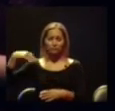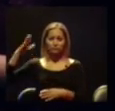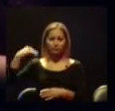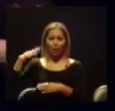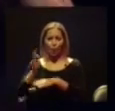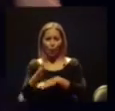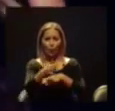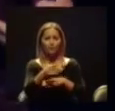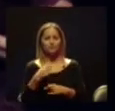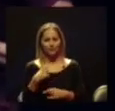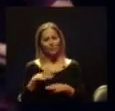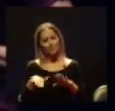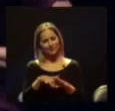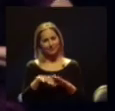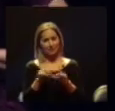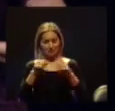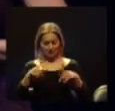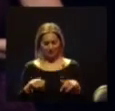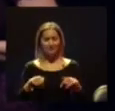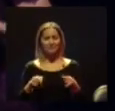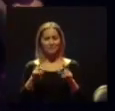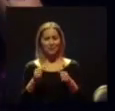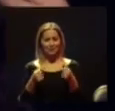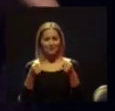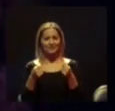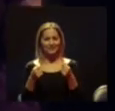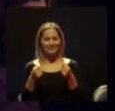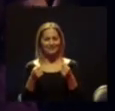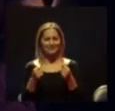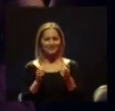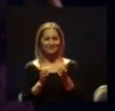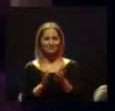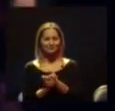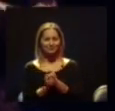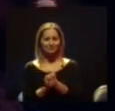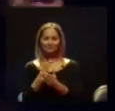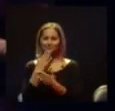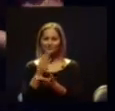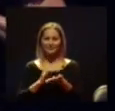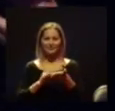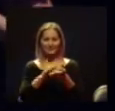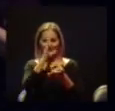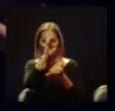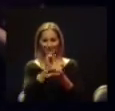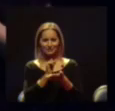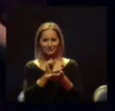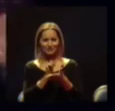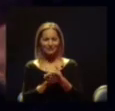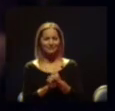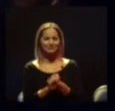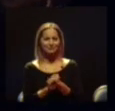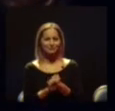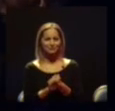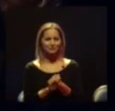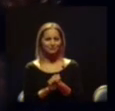windsurf. Ah, e aqui consegue fazê-lo. Vamos tentar ver se conseguimos que o Secretário de Estado consiga fazer umas aulinhas do windsurf ou pelo